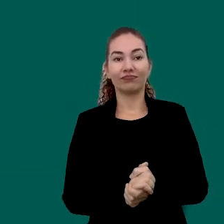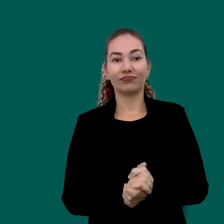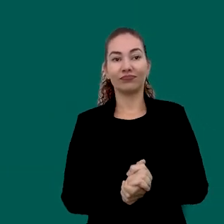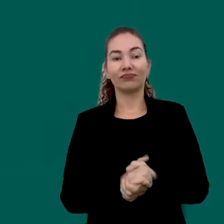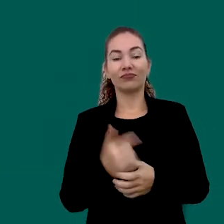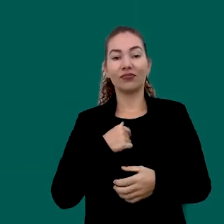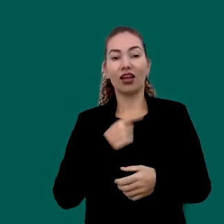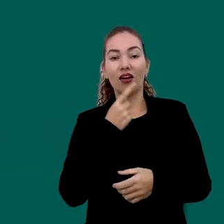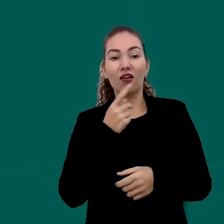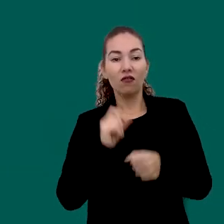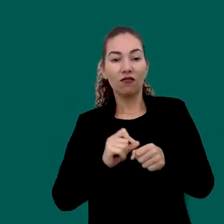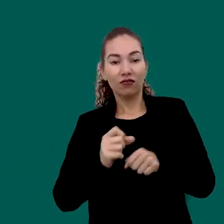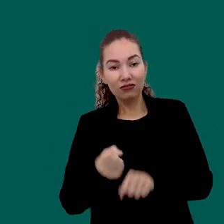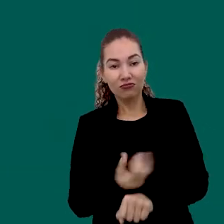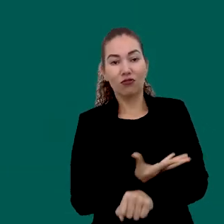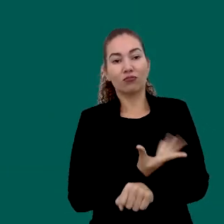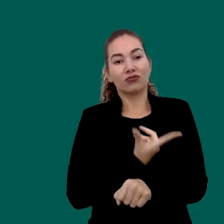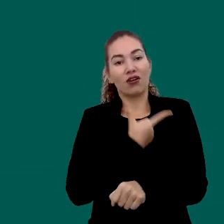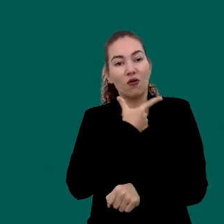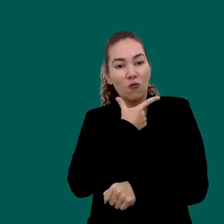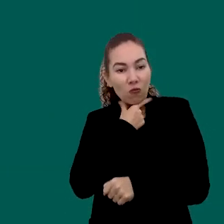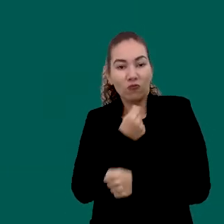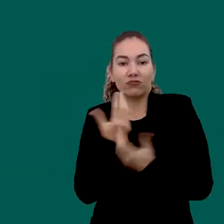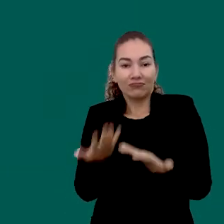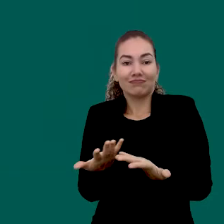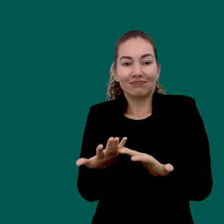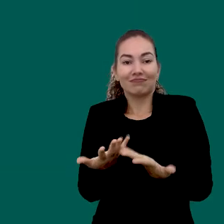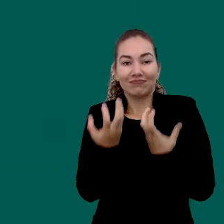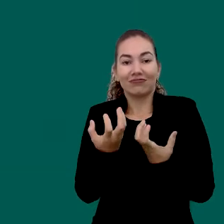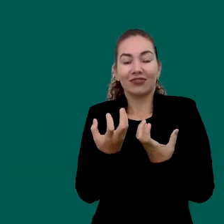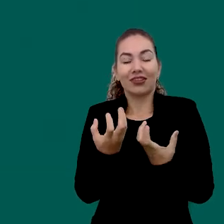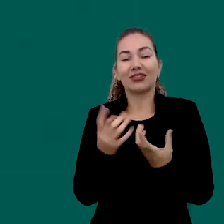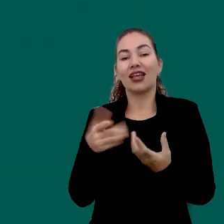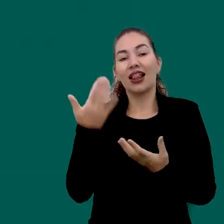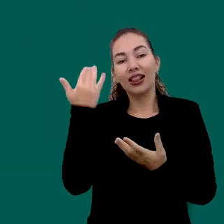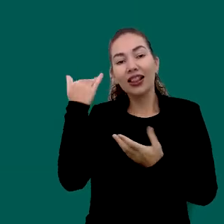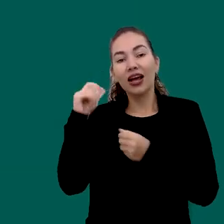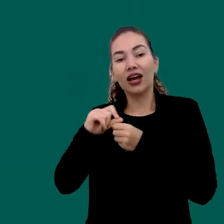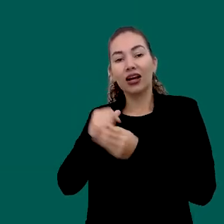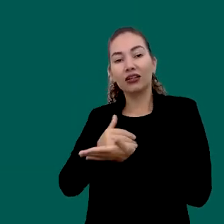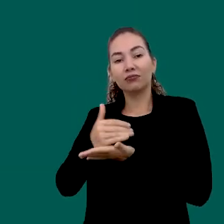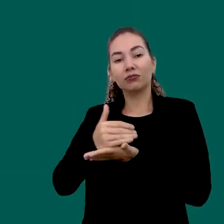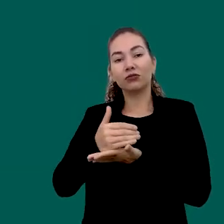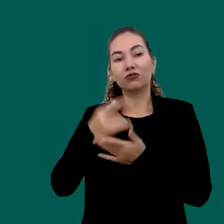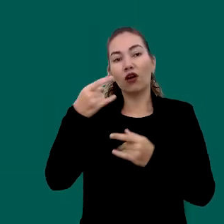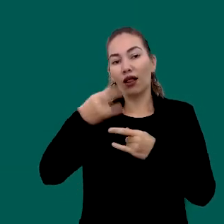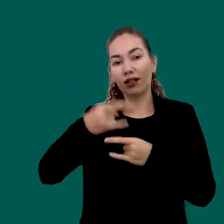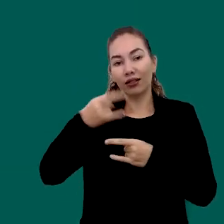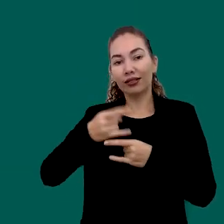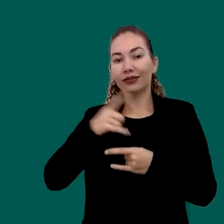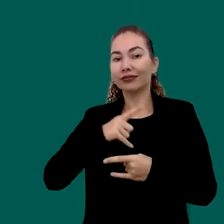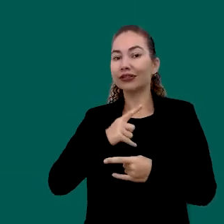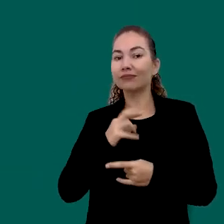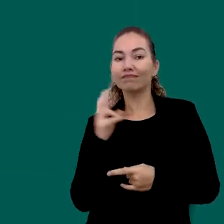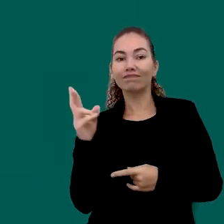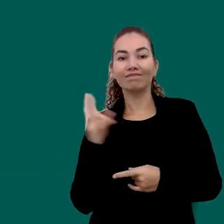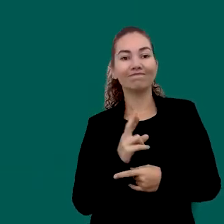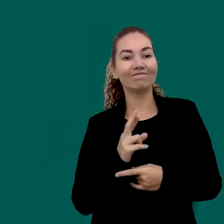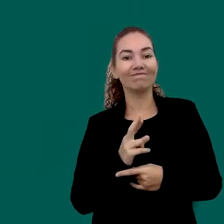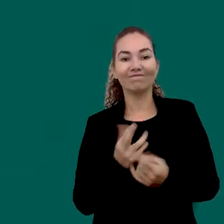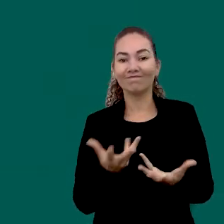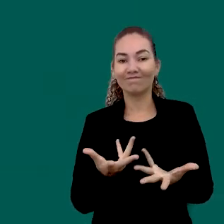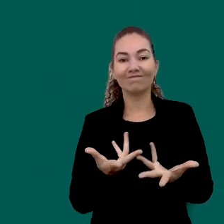com emoção, tu faz um negócio com vontade. E lá atrás, a gente começou a fazer as lives e o resultado ele começou a ser